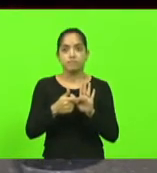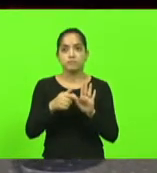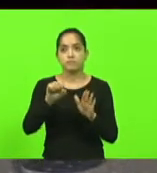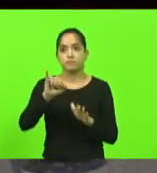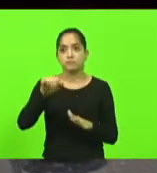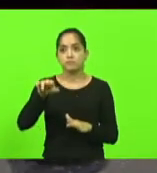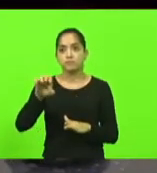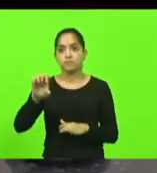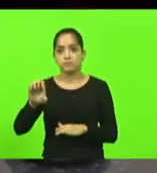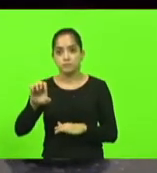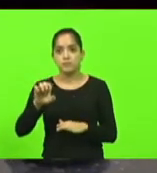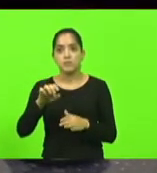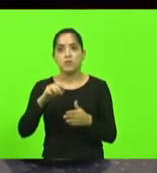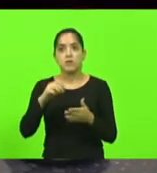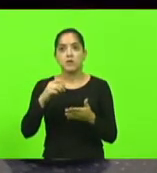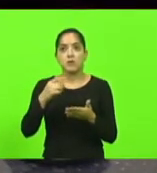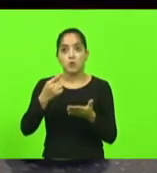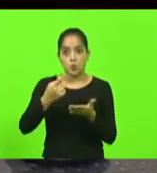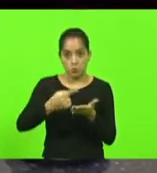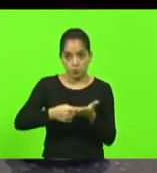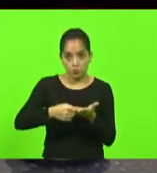cumpra